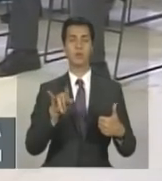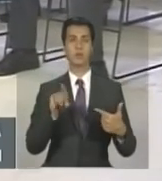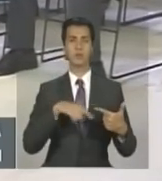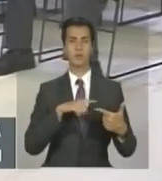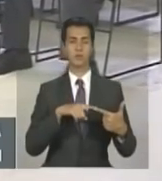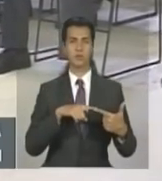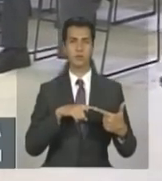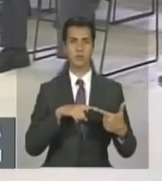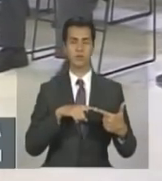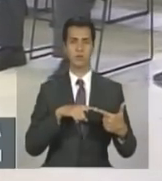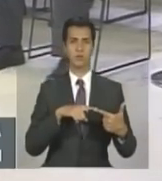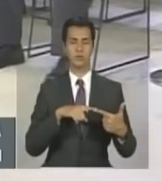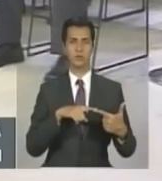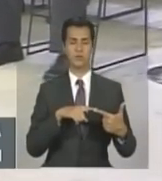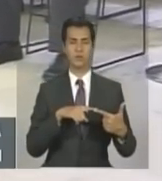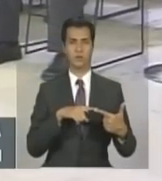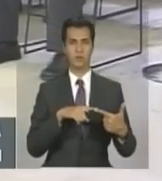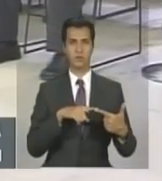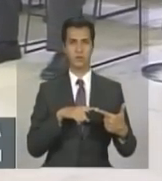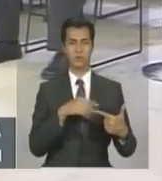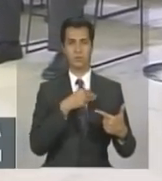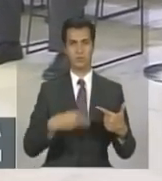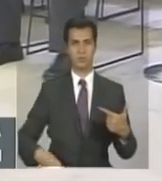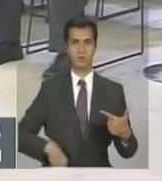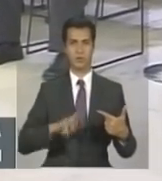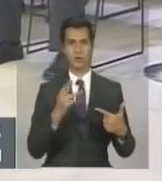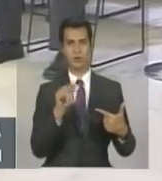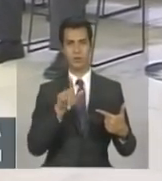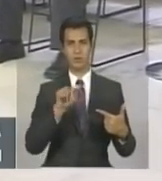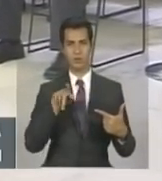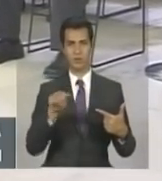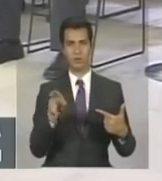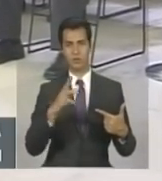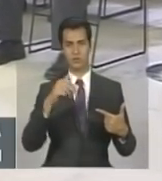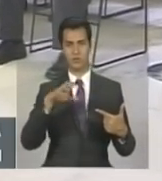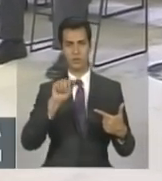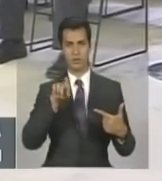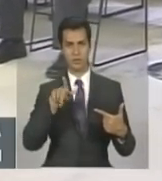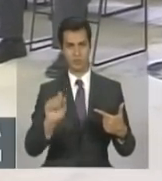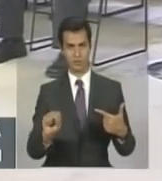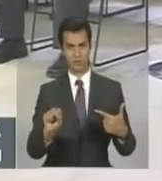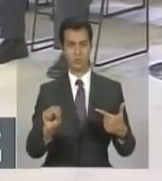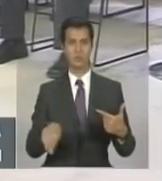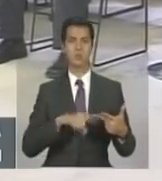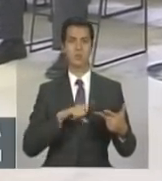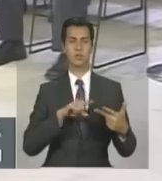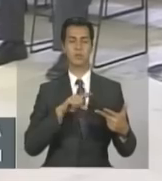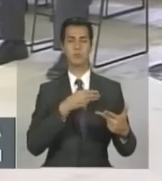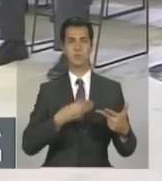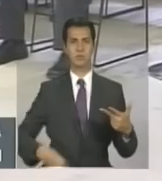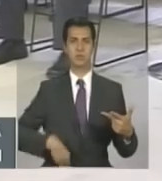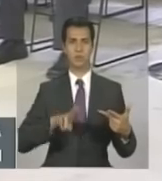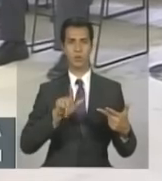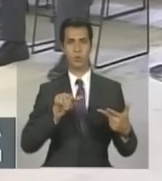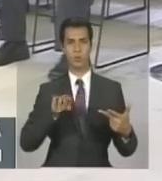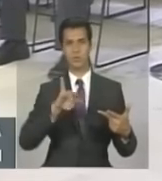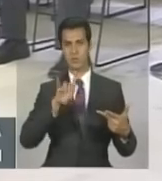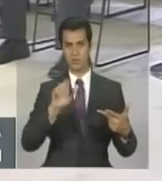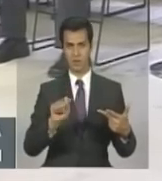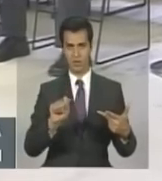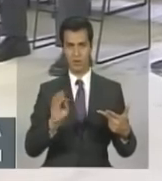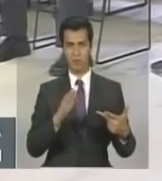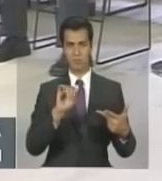Relações Institucionais, Helena Chagas, da Comunicação Social, Luísa Bairros, da Política de